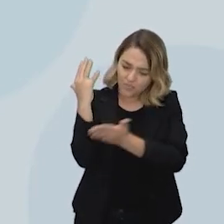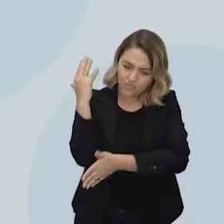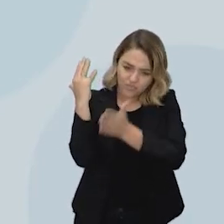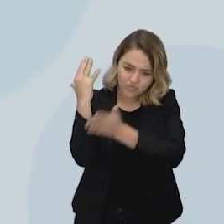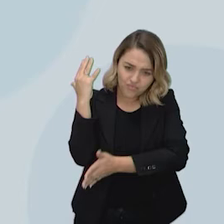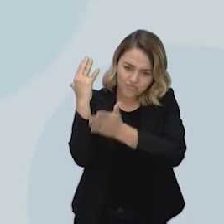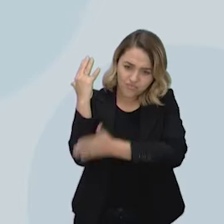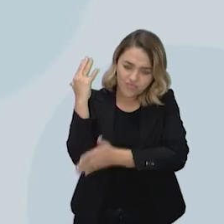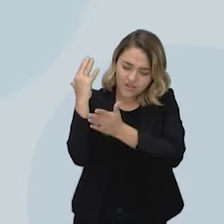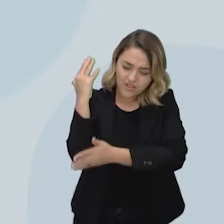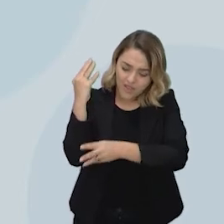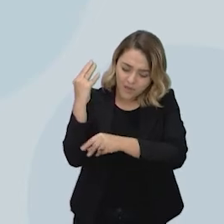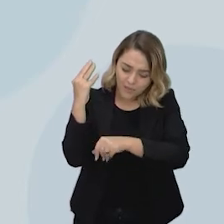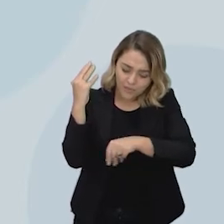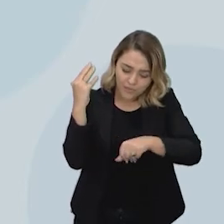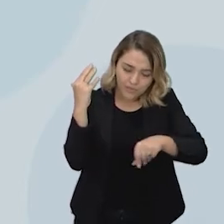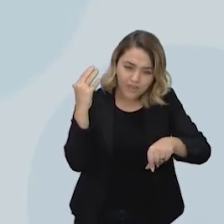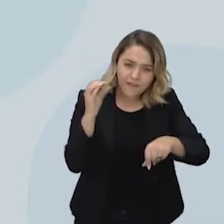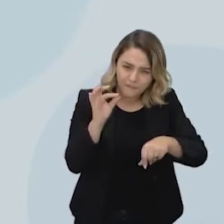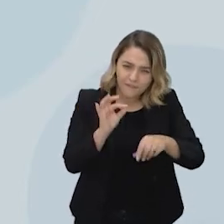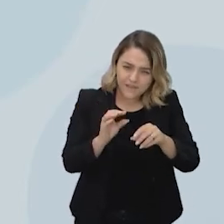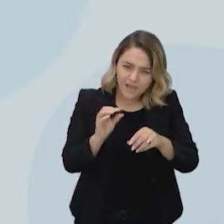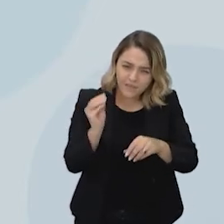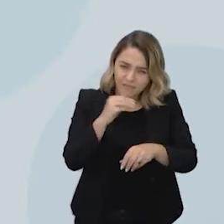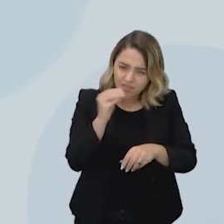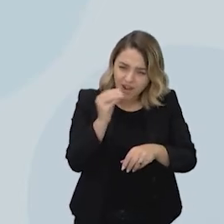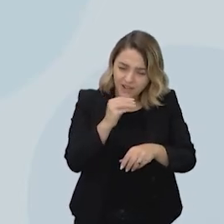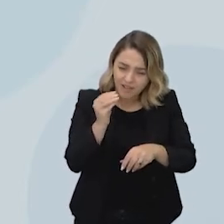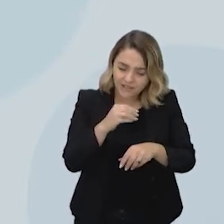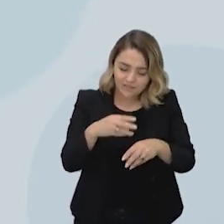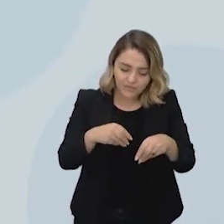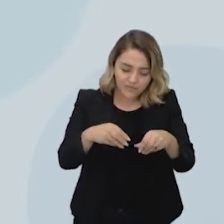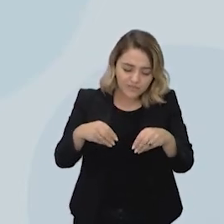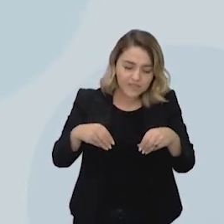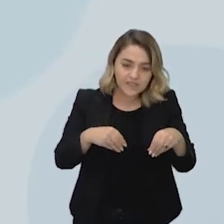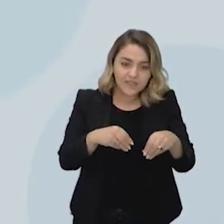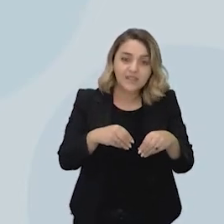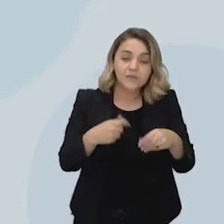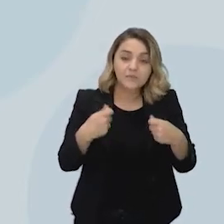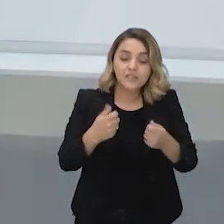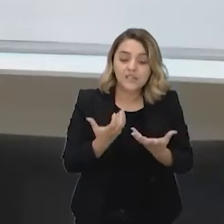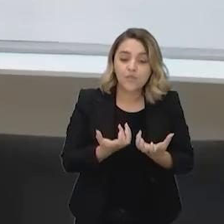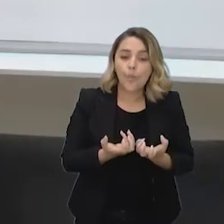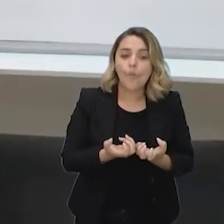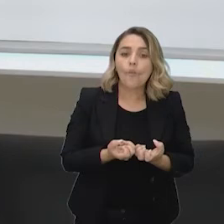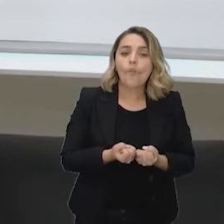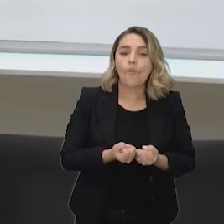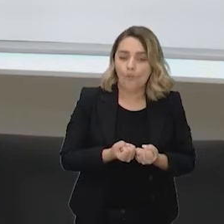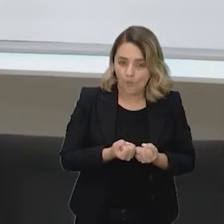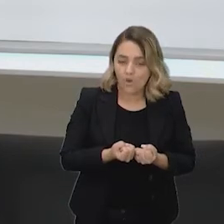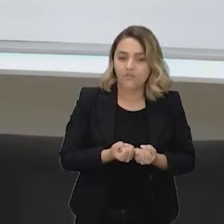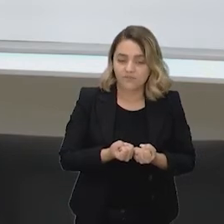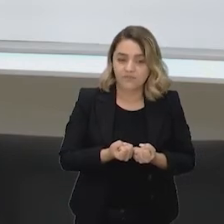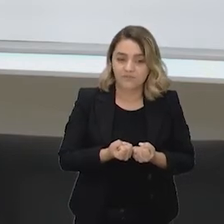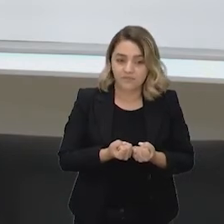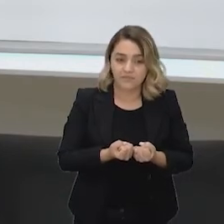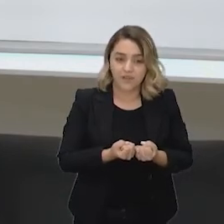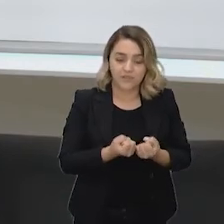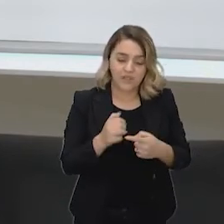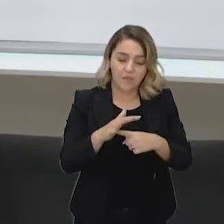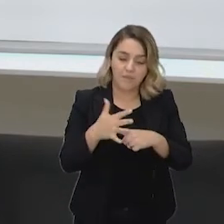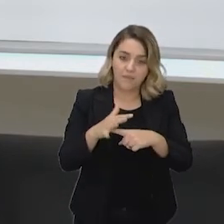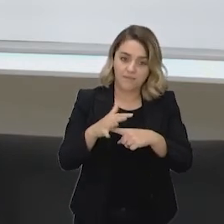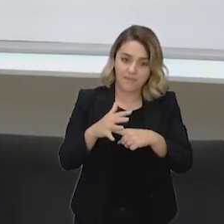então tem que estar bem fininho e com baixo teor de umidade, bem seco. Aí você vai entrar nesse equipamento,